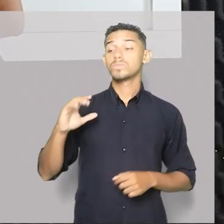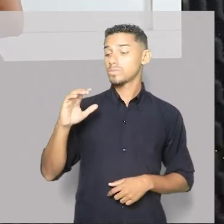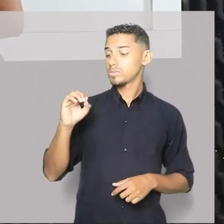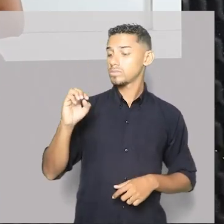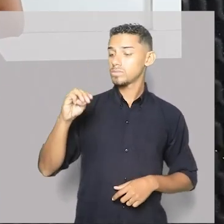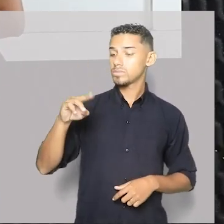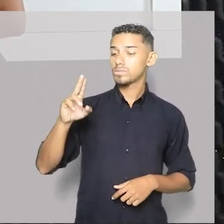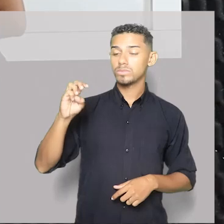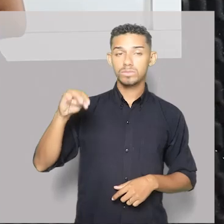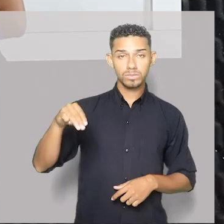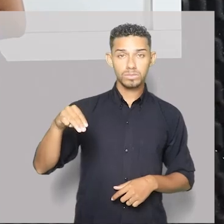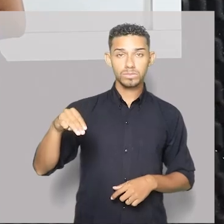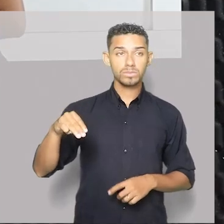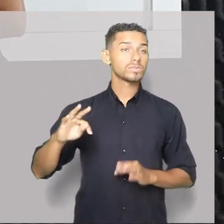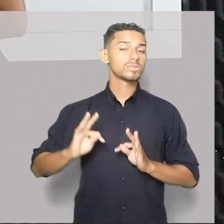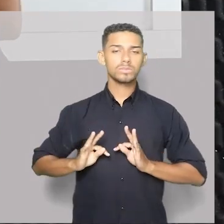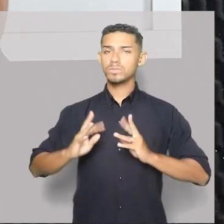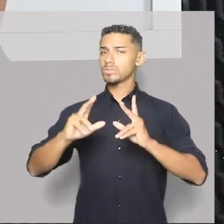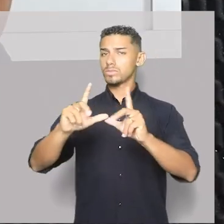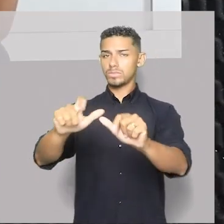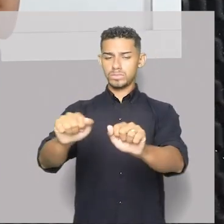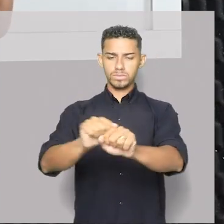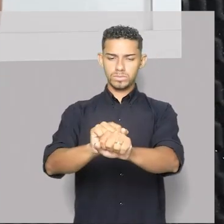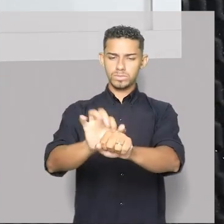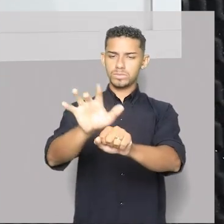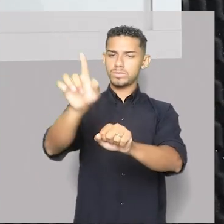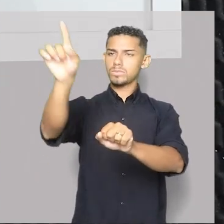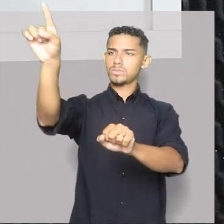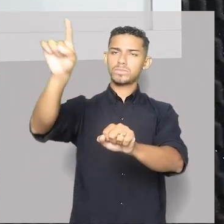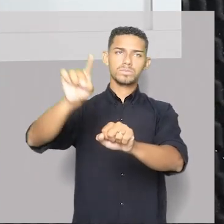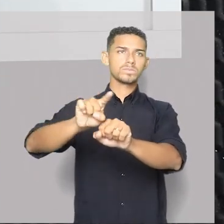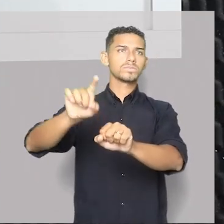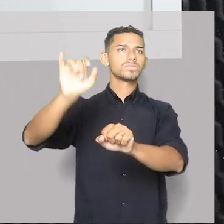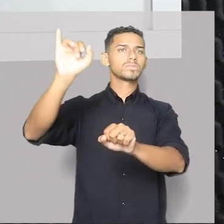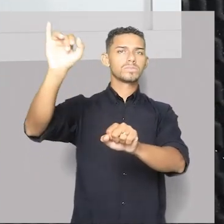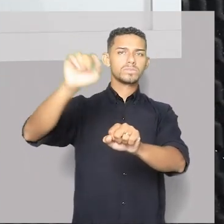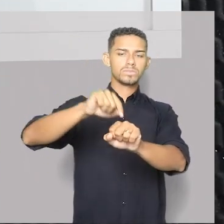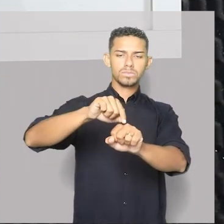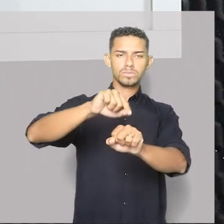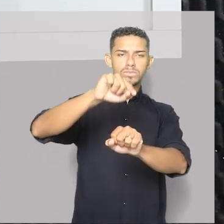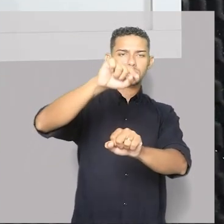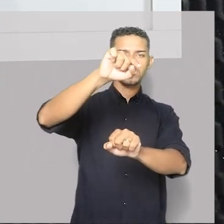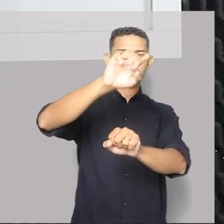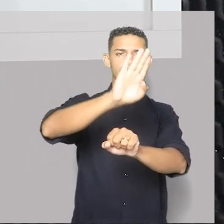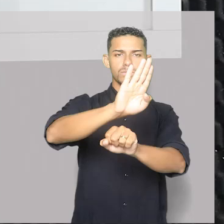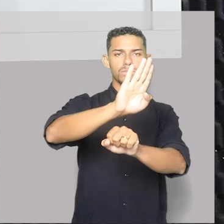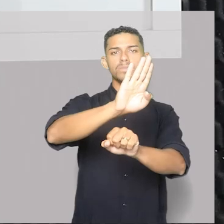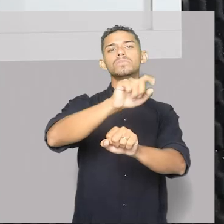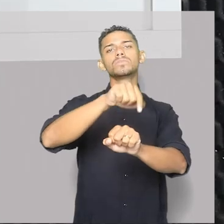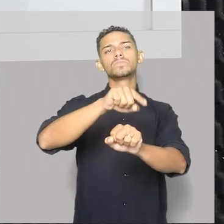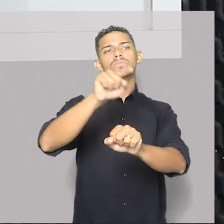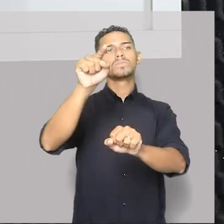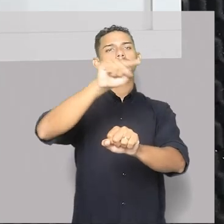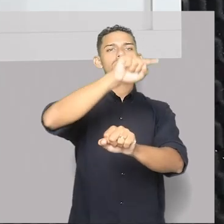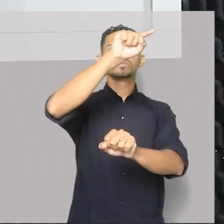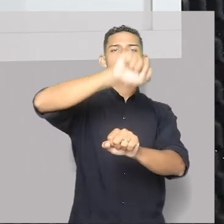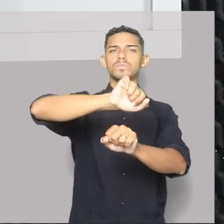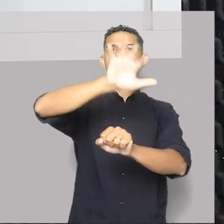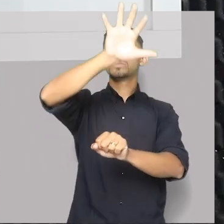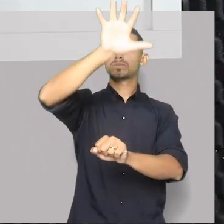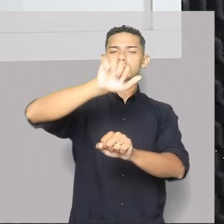comum a todos os indivíduos que estão representados aqui pra gente